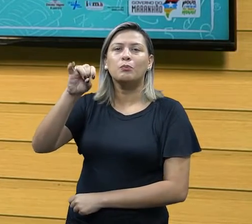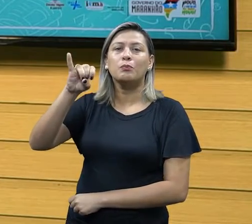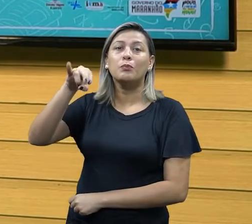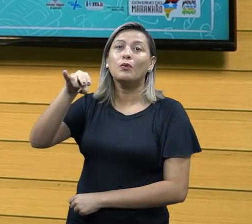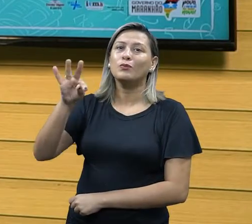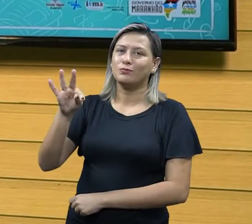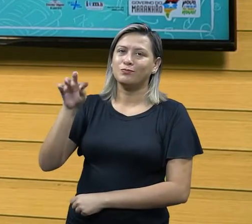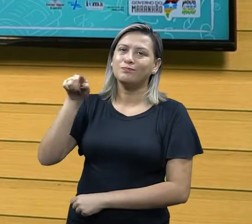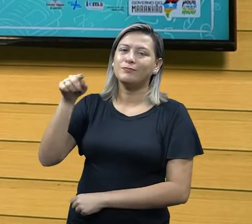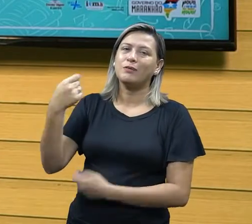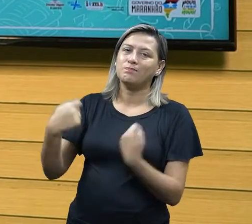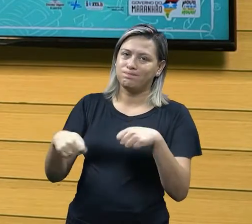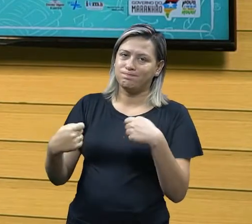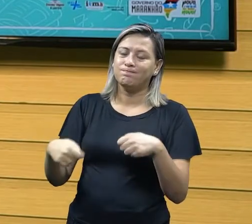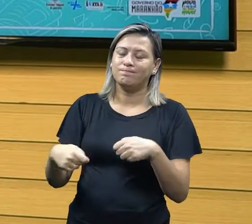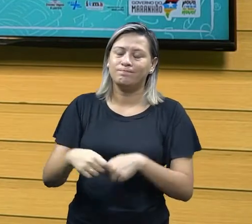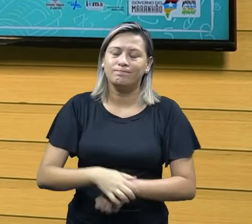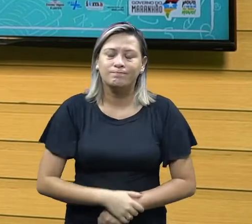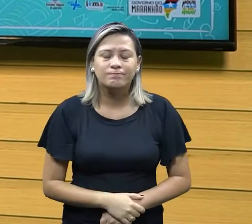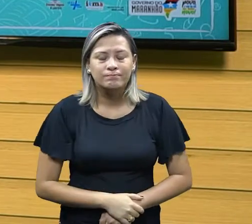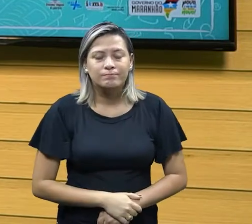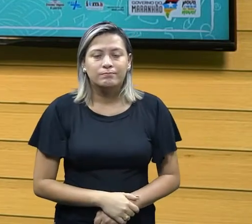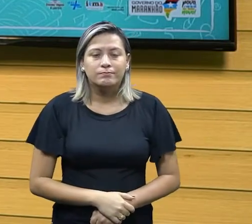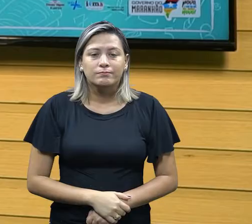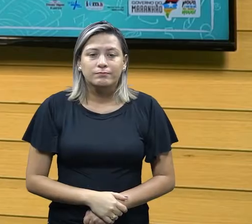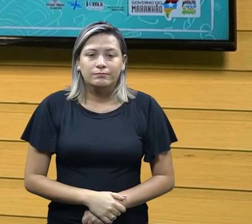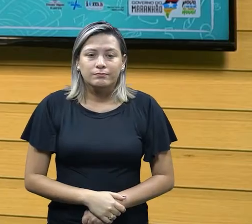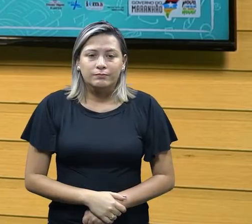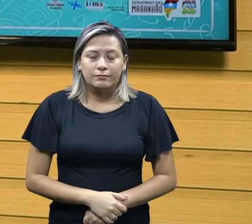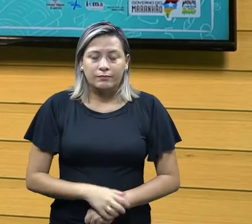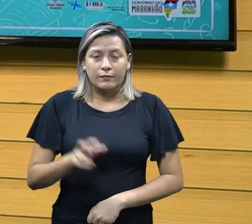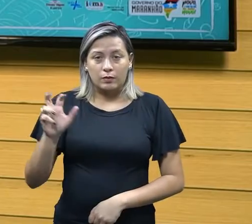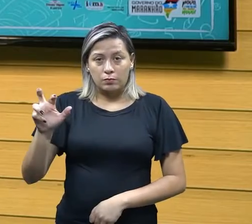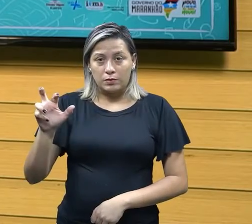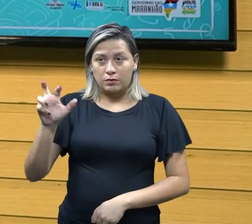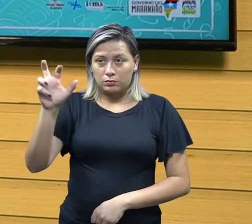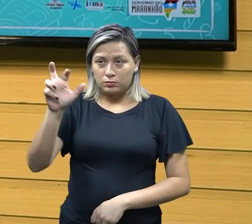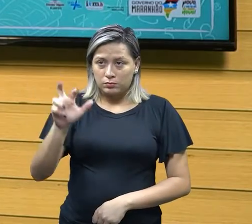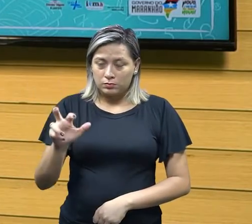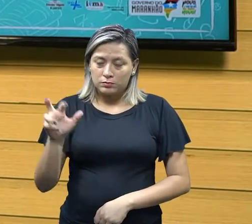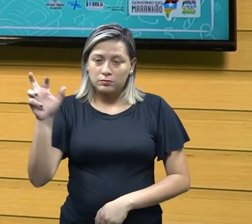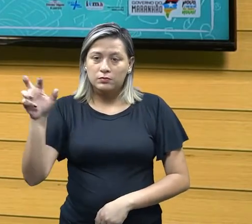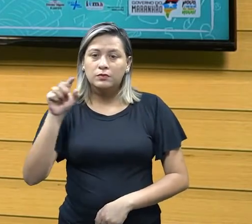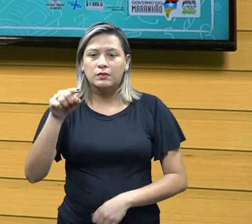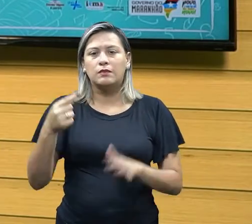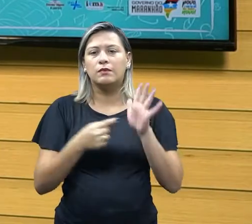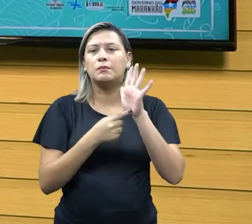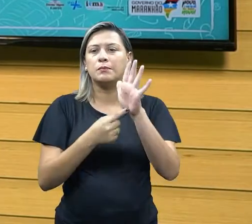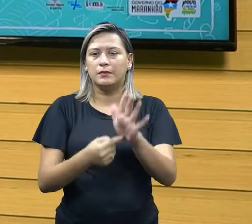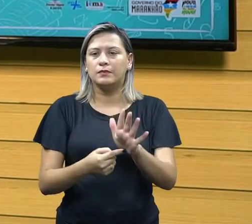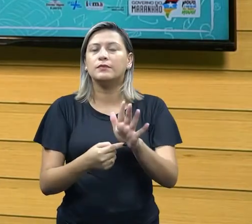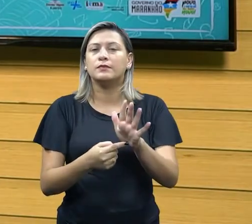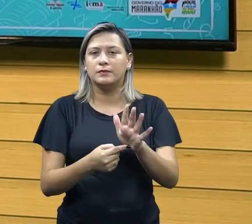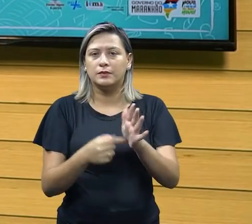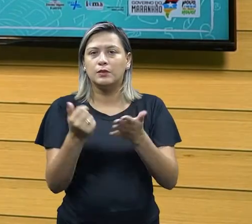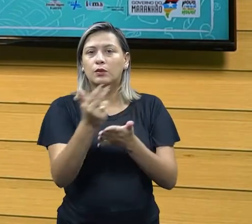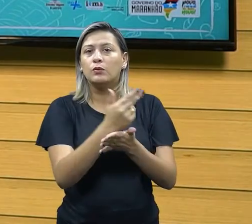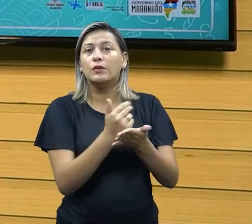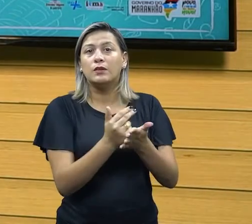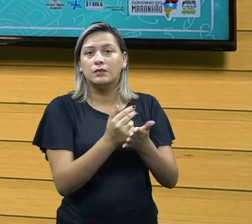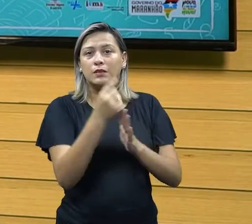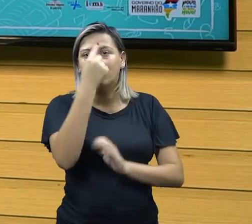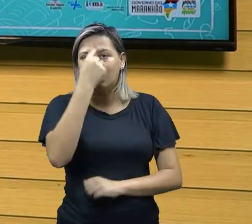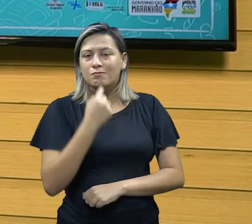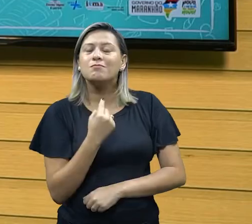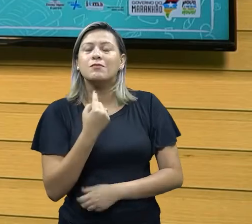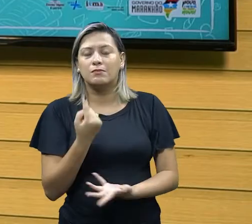opção. Toda vez que você acionar o Endpoint, com o mouse, ele vai aparecer aquele desenhozinho indicando